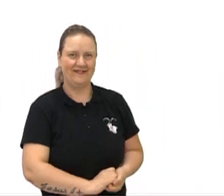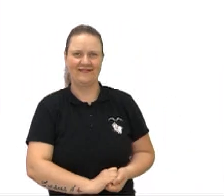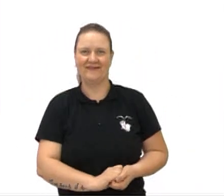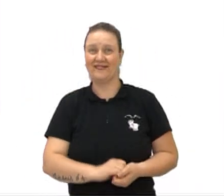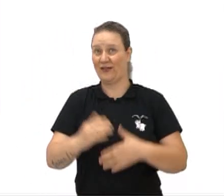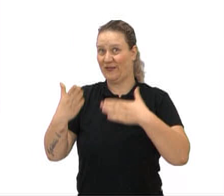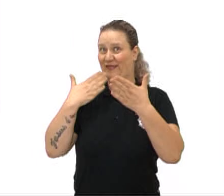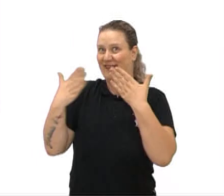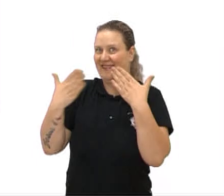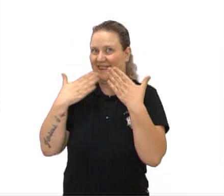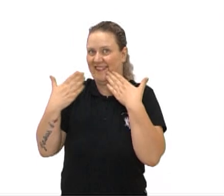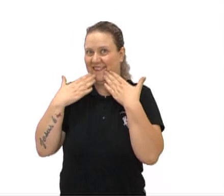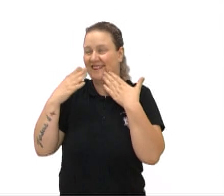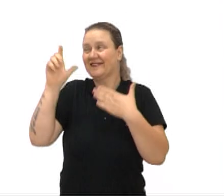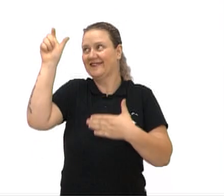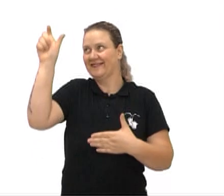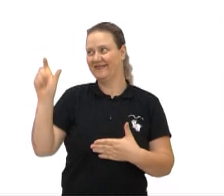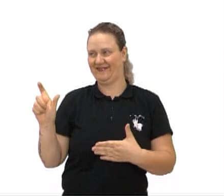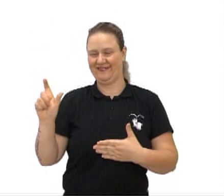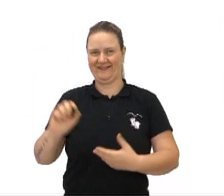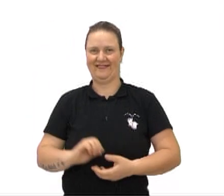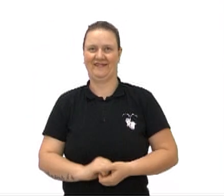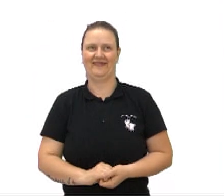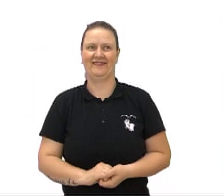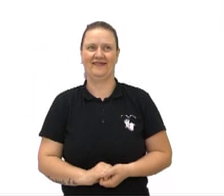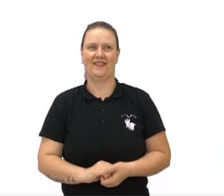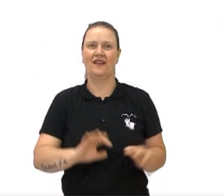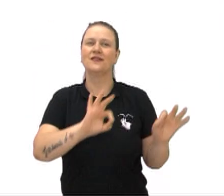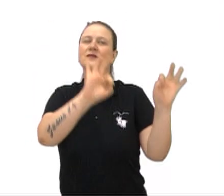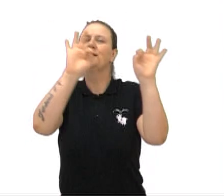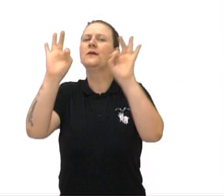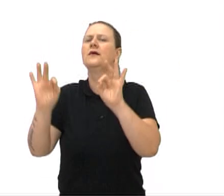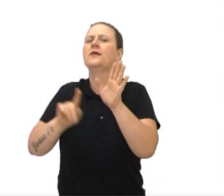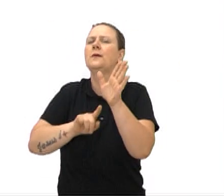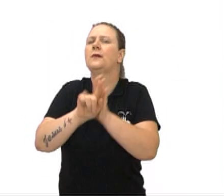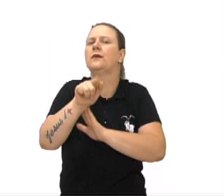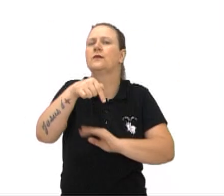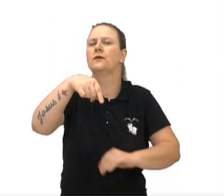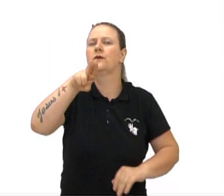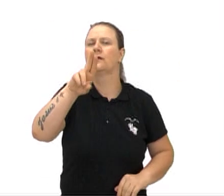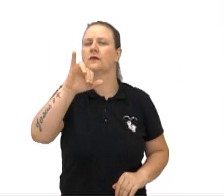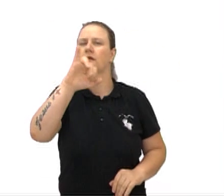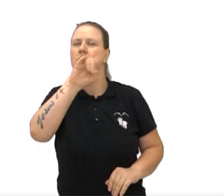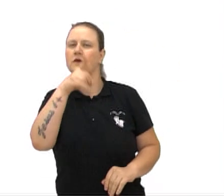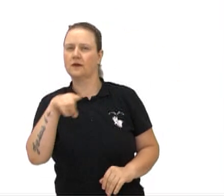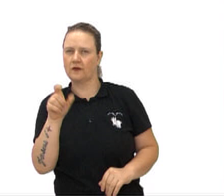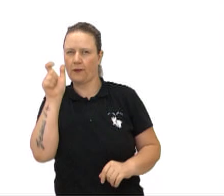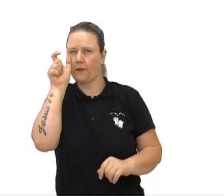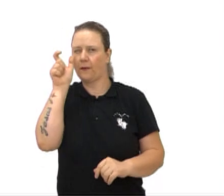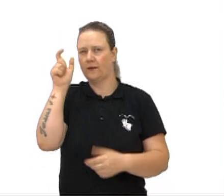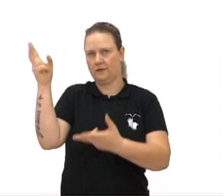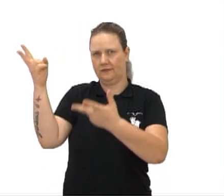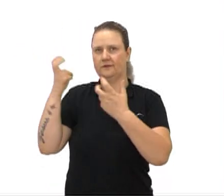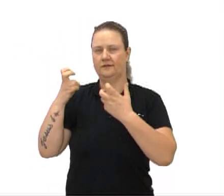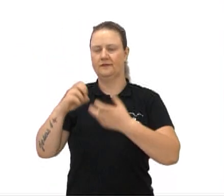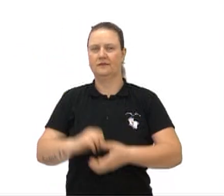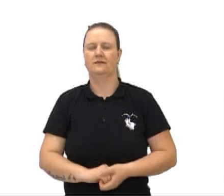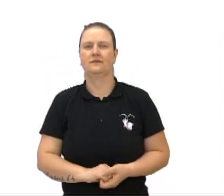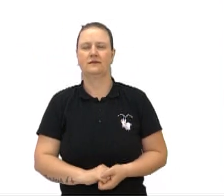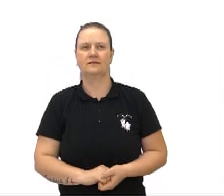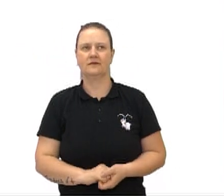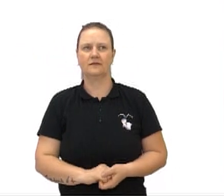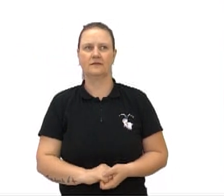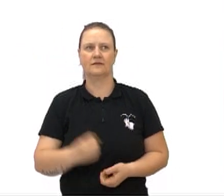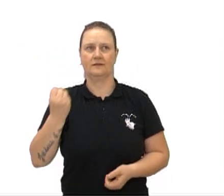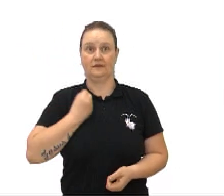o nosso diálogo. Vamos fazer um quiz, então? Então, agora vamos observar o quiz. La 1.